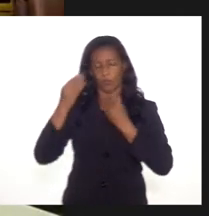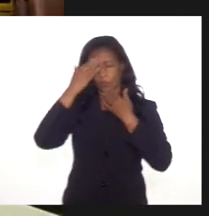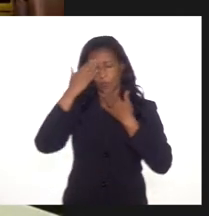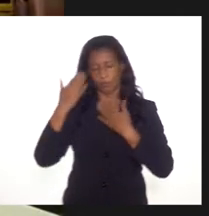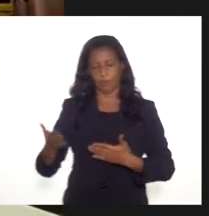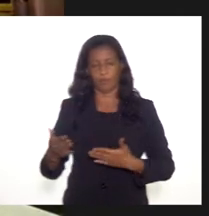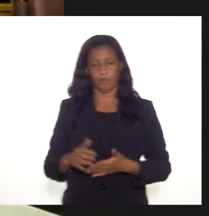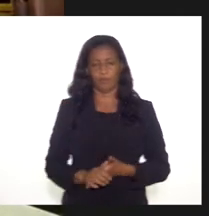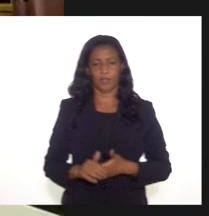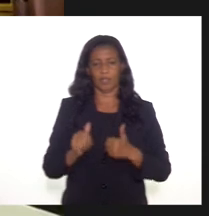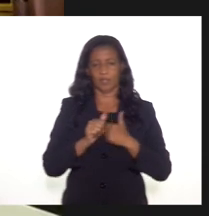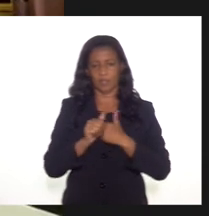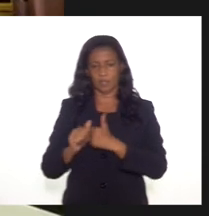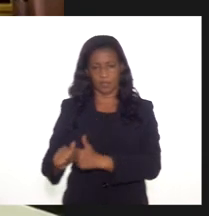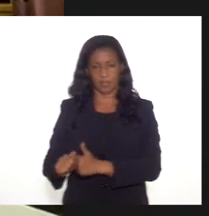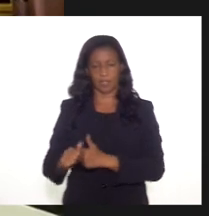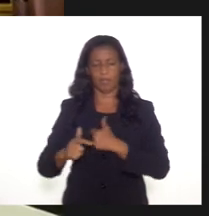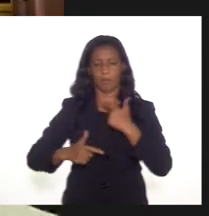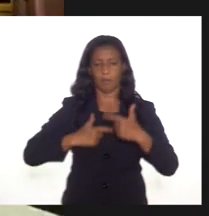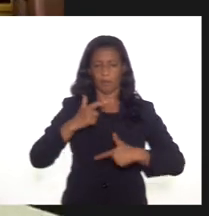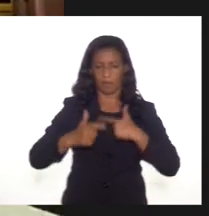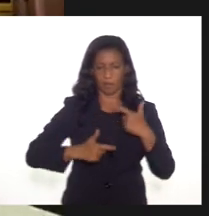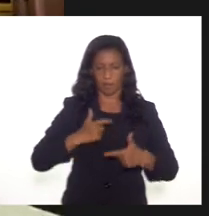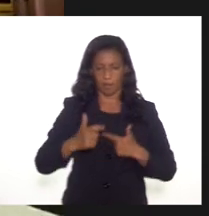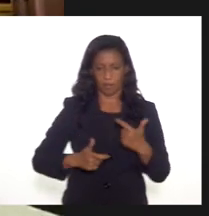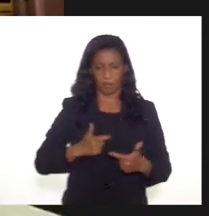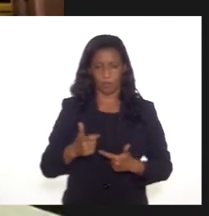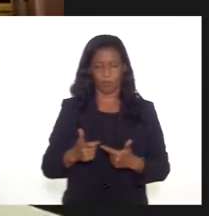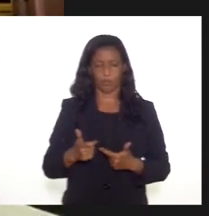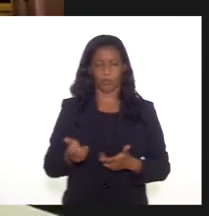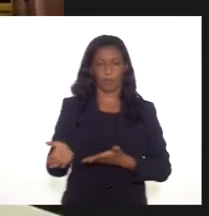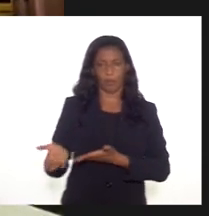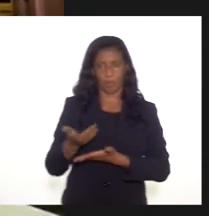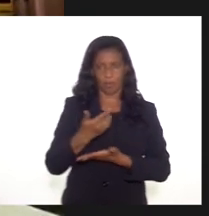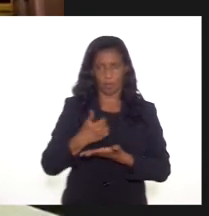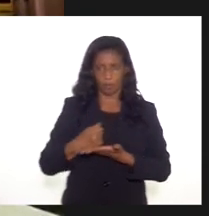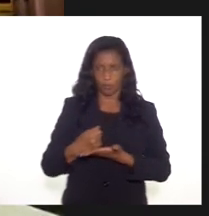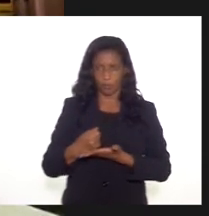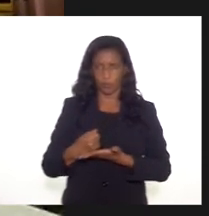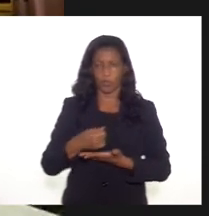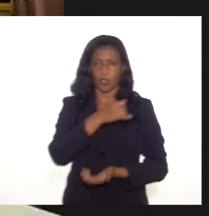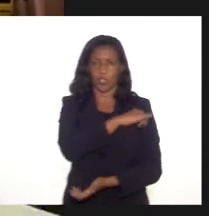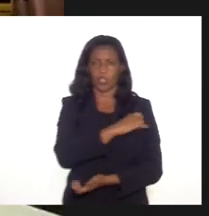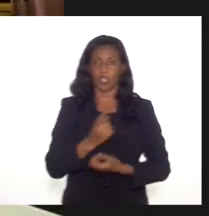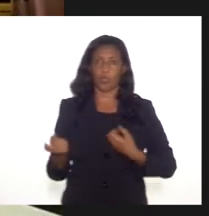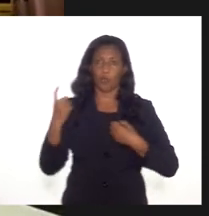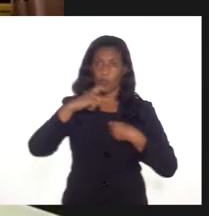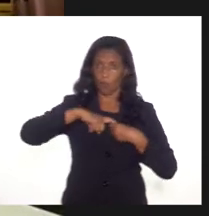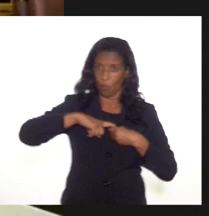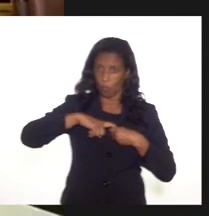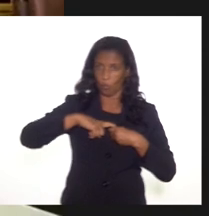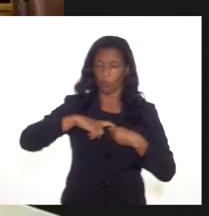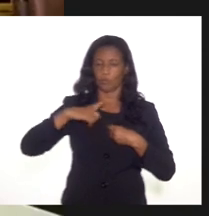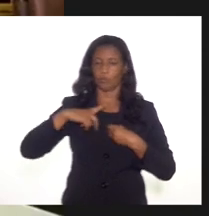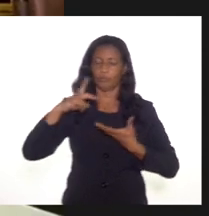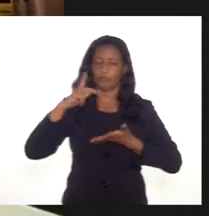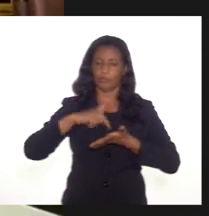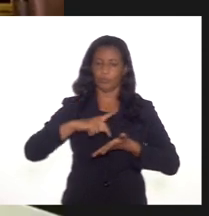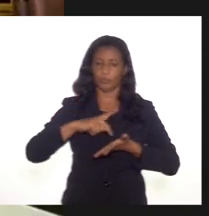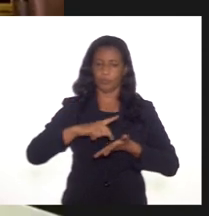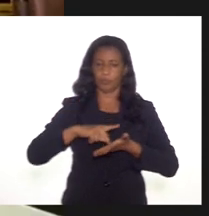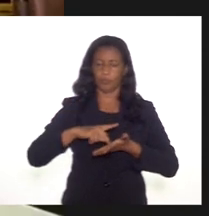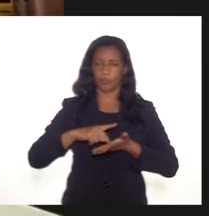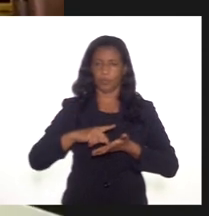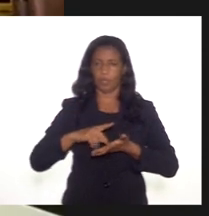presidenta, seguimos aí na luta para que a recuperação do Rio de Janeiro seja uma recuperação de fato e